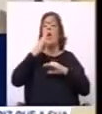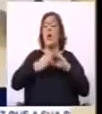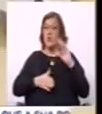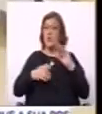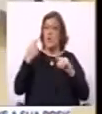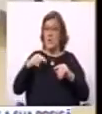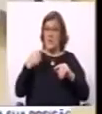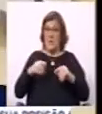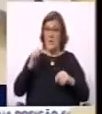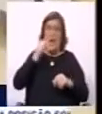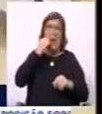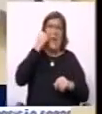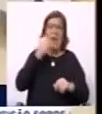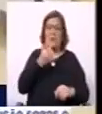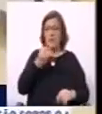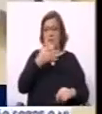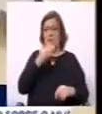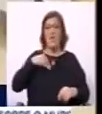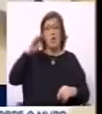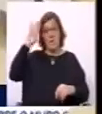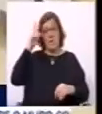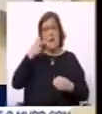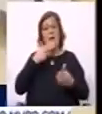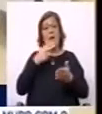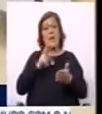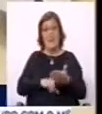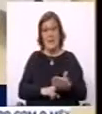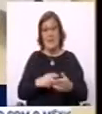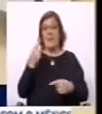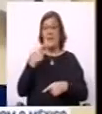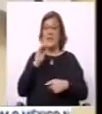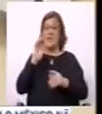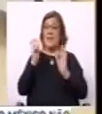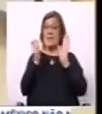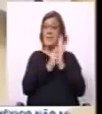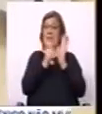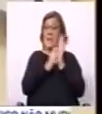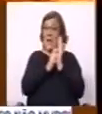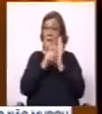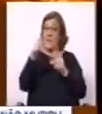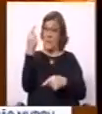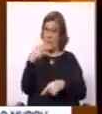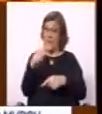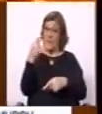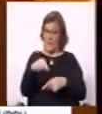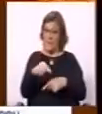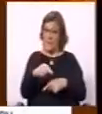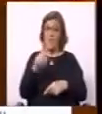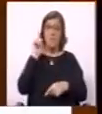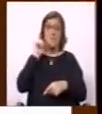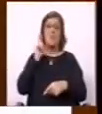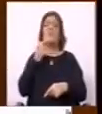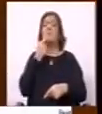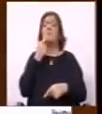teve em 2017. Portanto, nós sabíamos que essa realidade já tinha dado sinais da sua existência. É importante perceber que